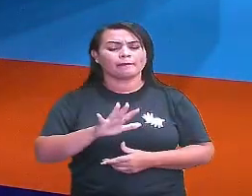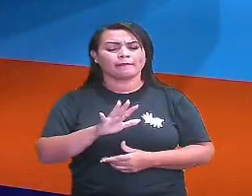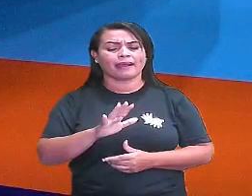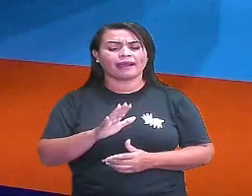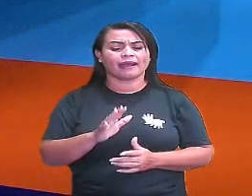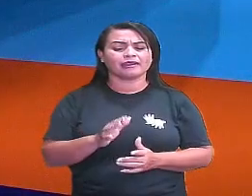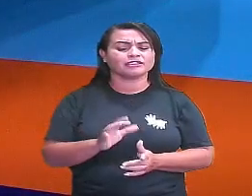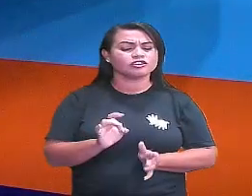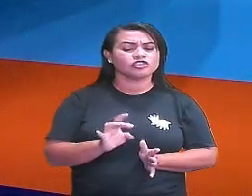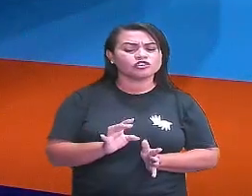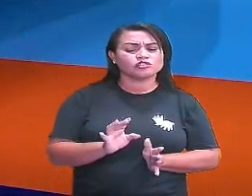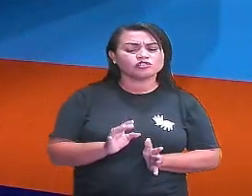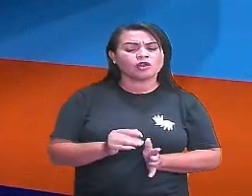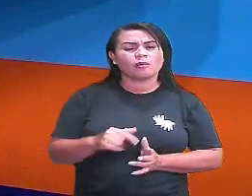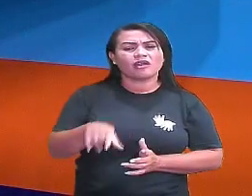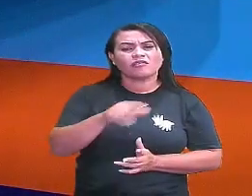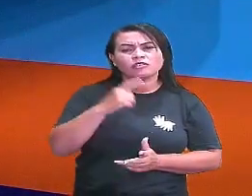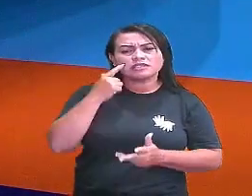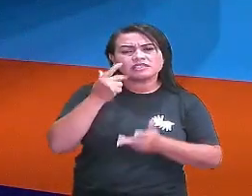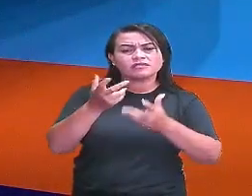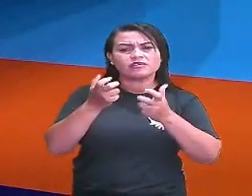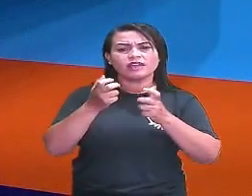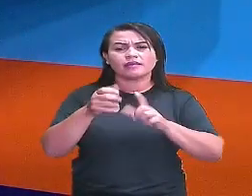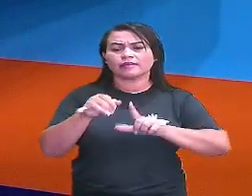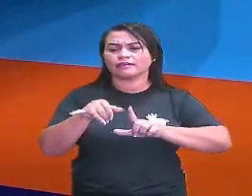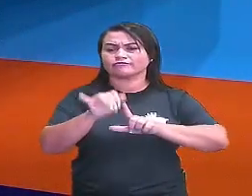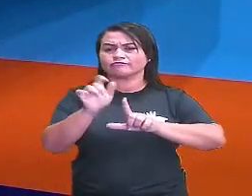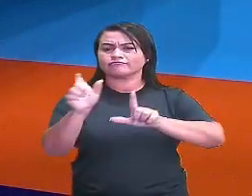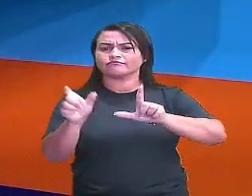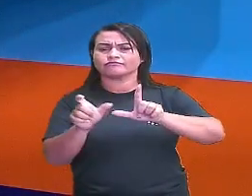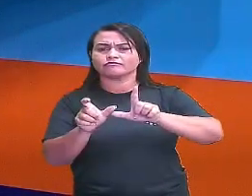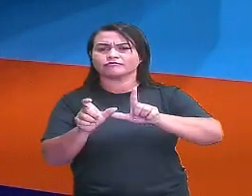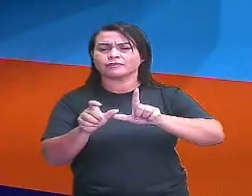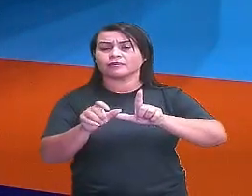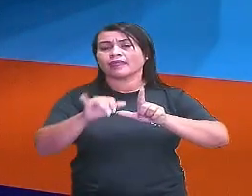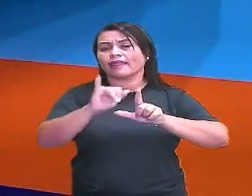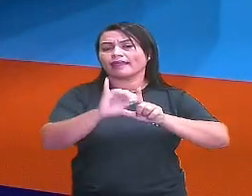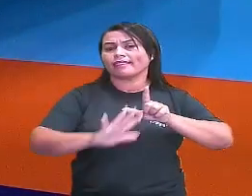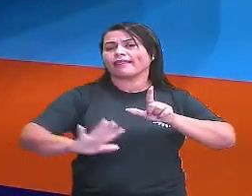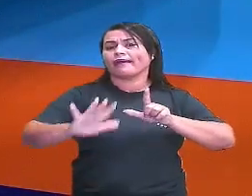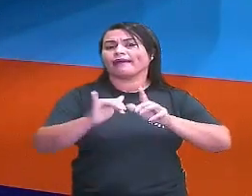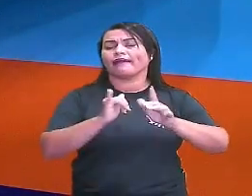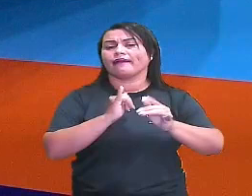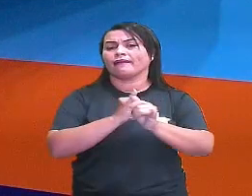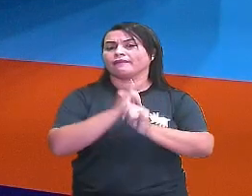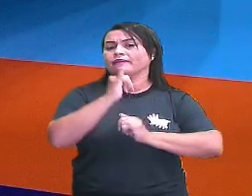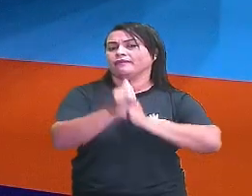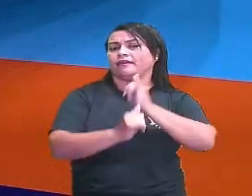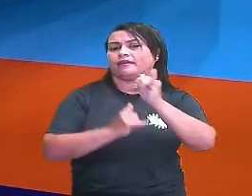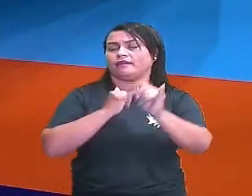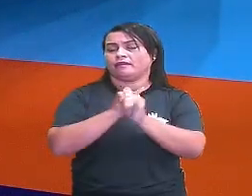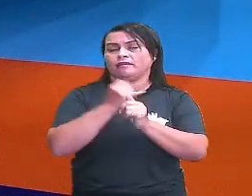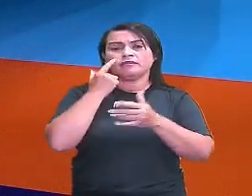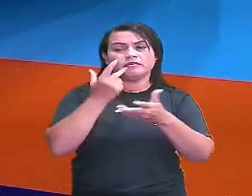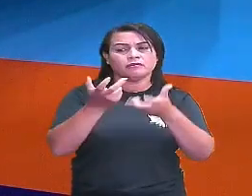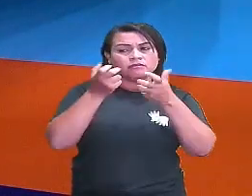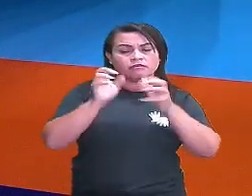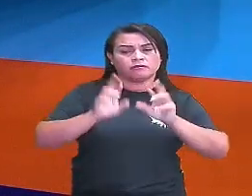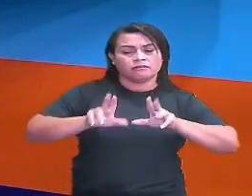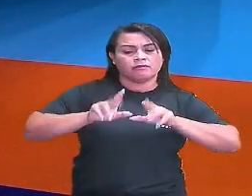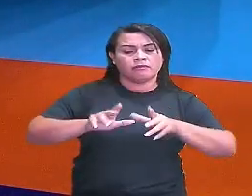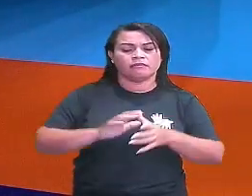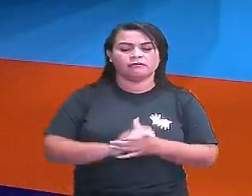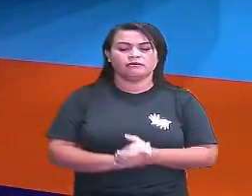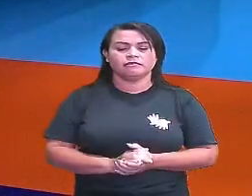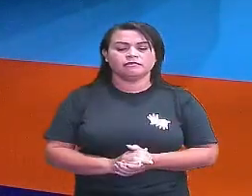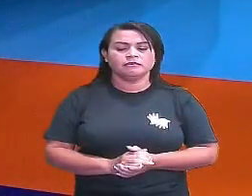ali para dar, né? Para quem construiu essa imagem, colocar lá na internet como uma ideia de você ver diferenciadamente,